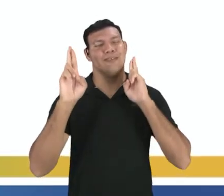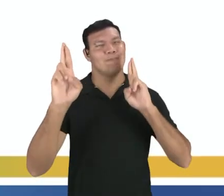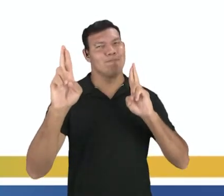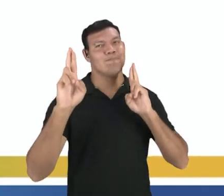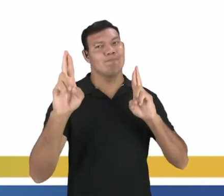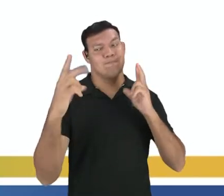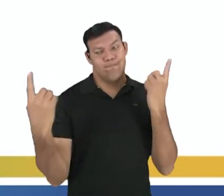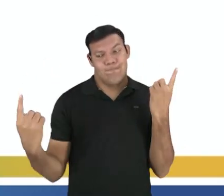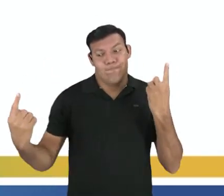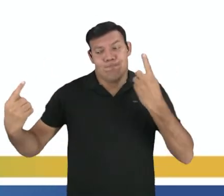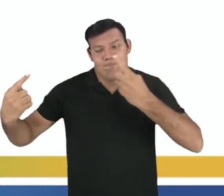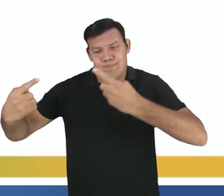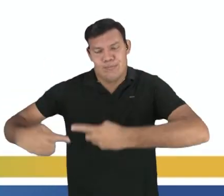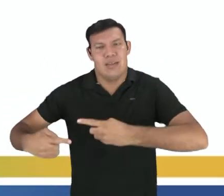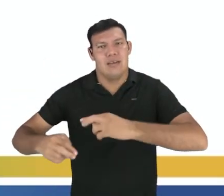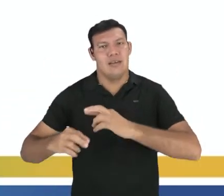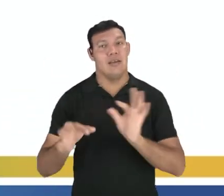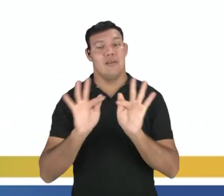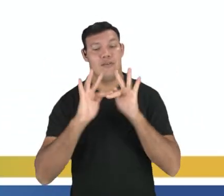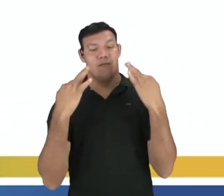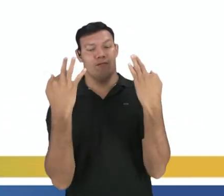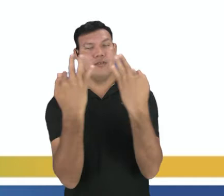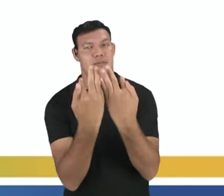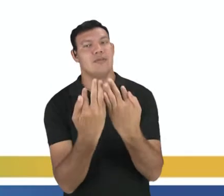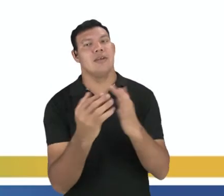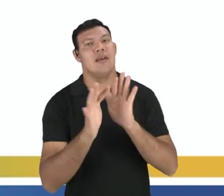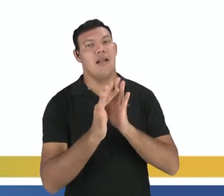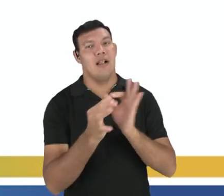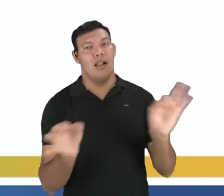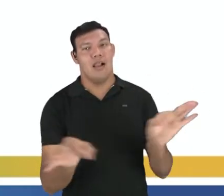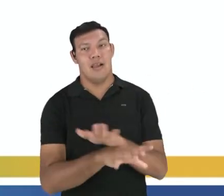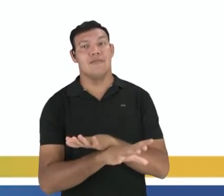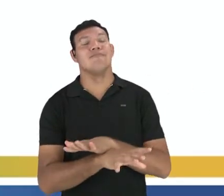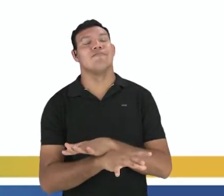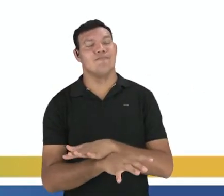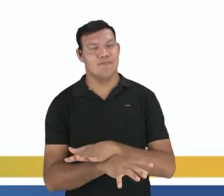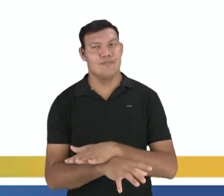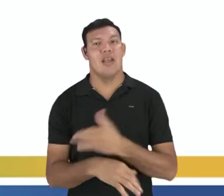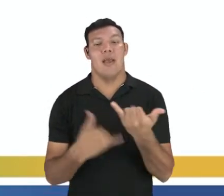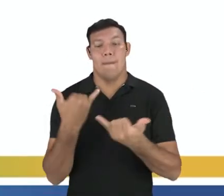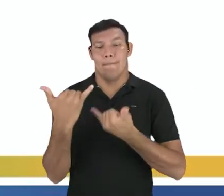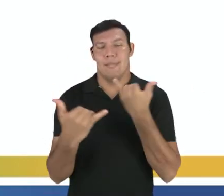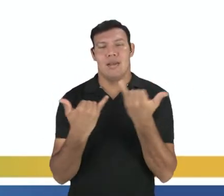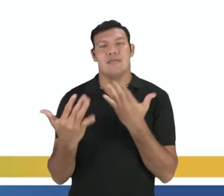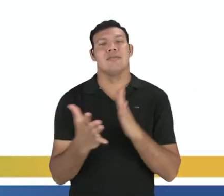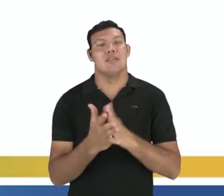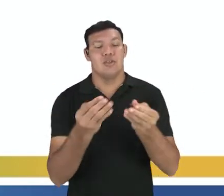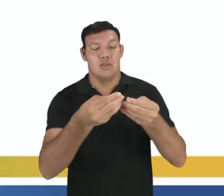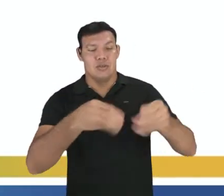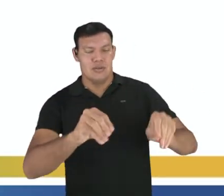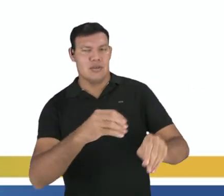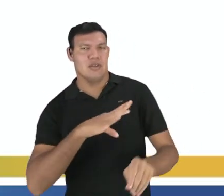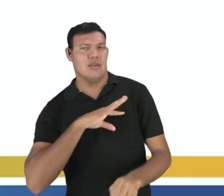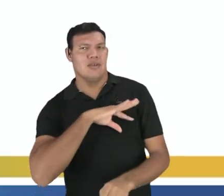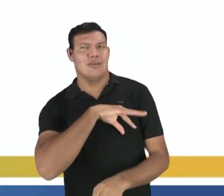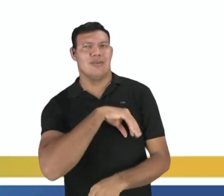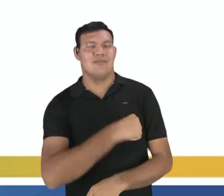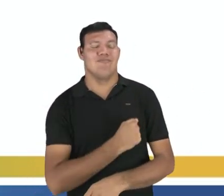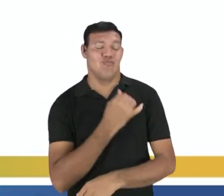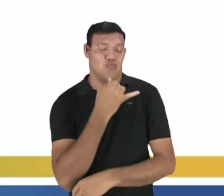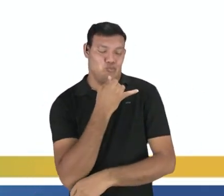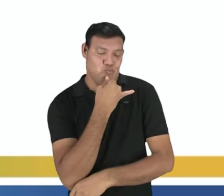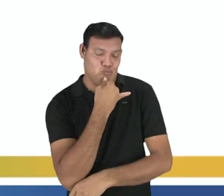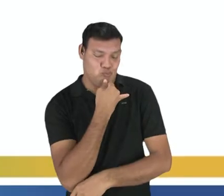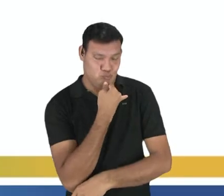rivalidade familiar acabe. Em meio a tantas peripécias, as consequências desse amor levam a uma grande